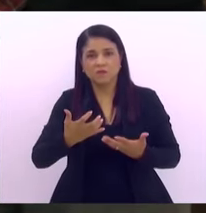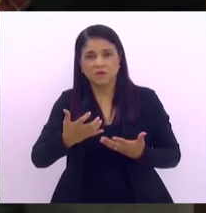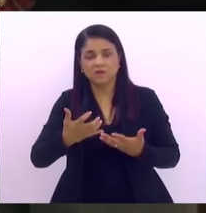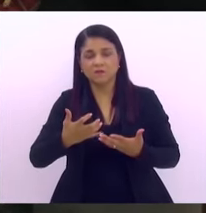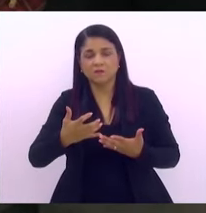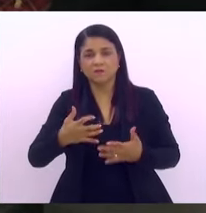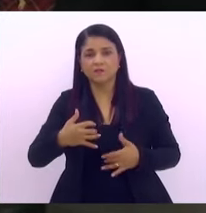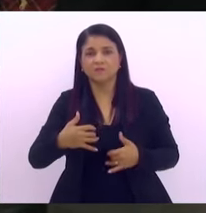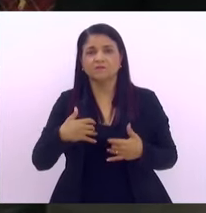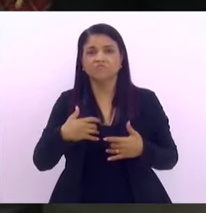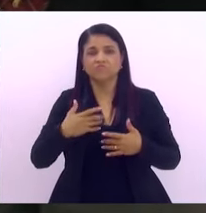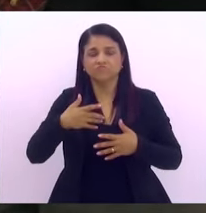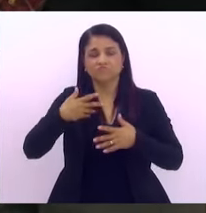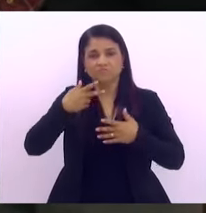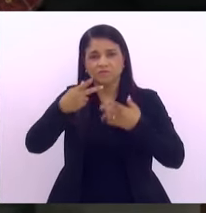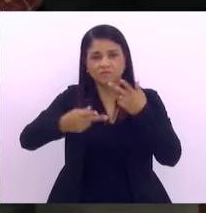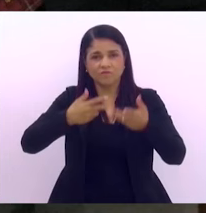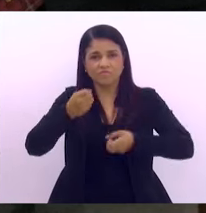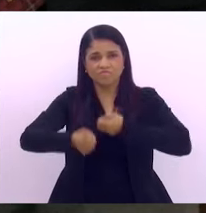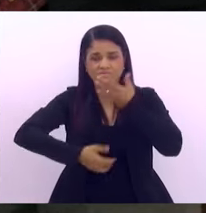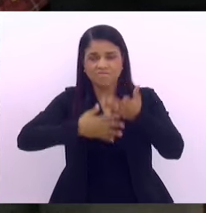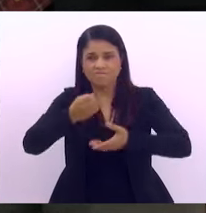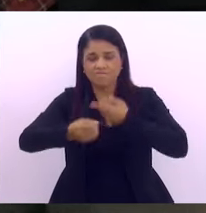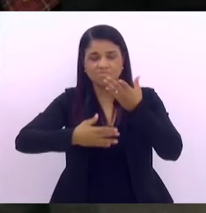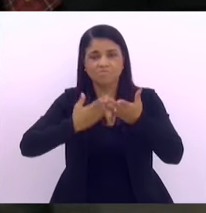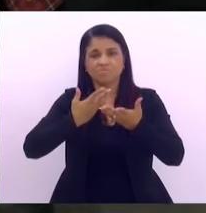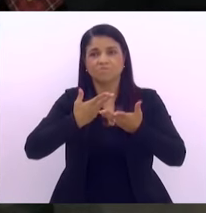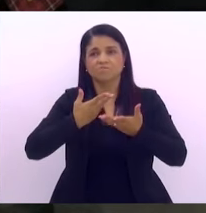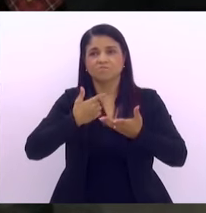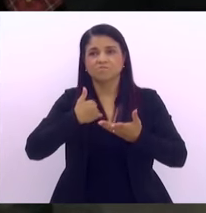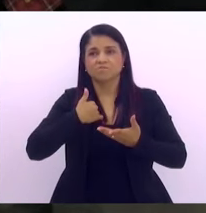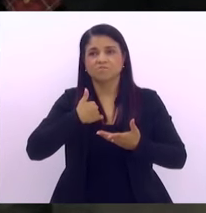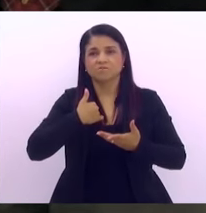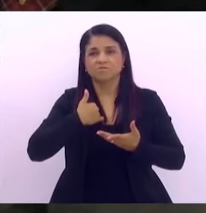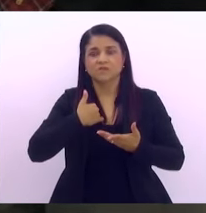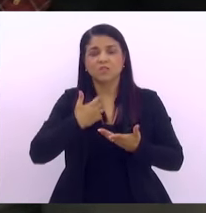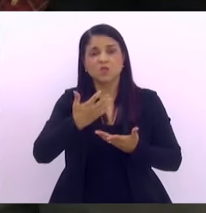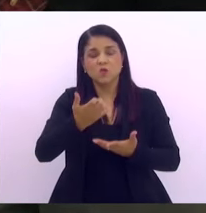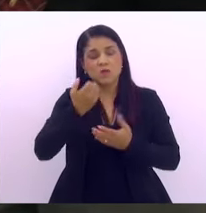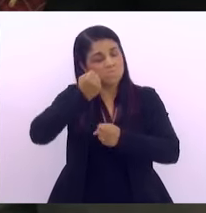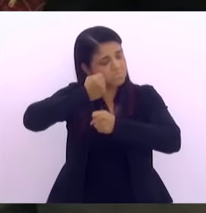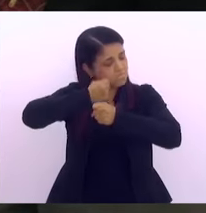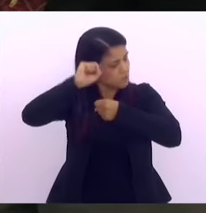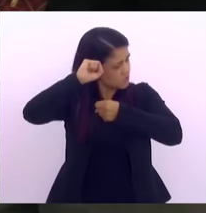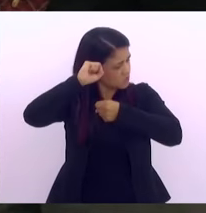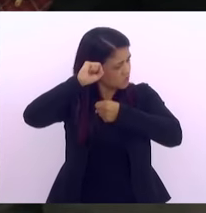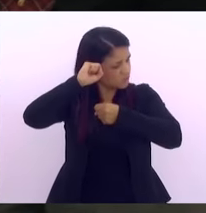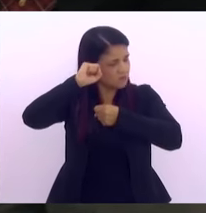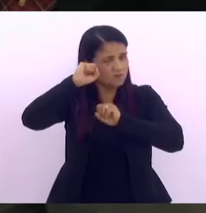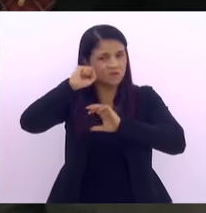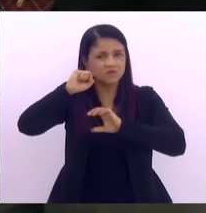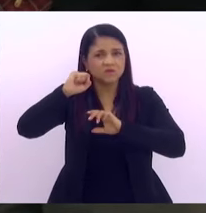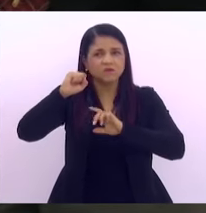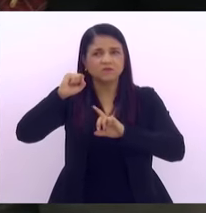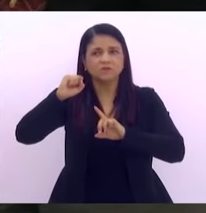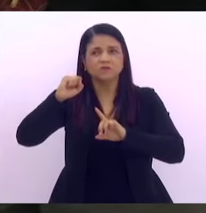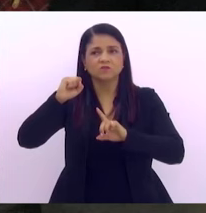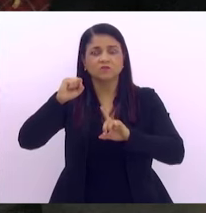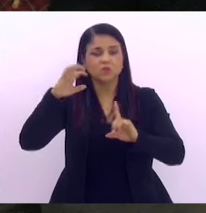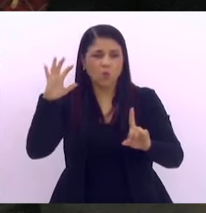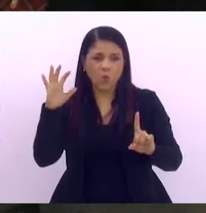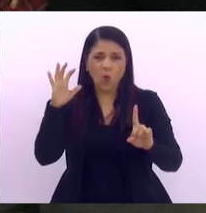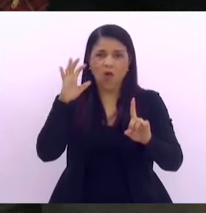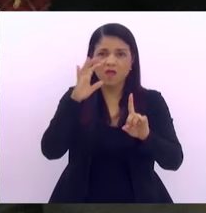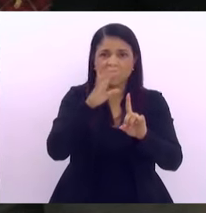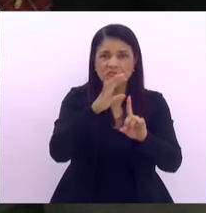indignação pelo que está acontecendo no Oriente Médio. Eu queria repudiar o ataque do grupo